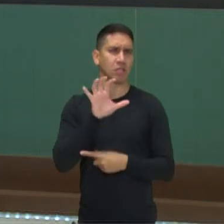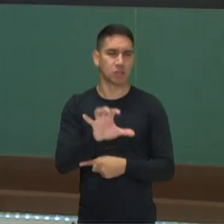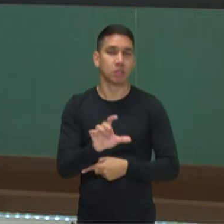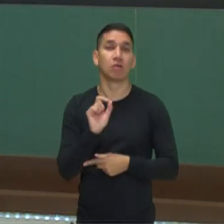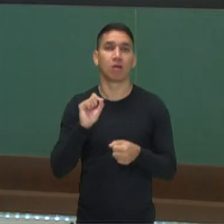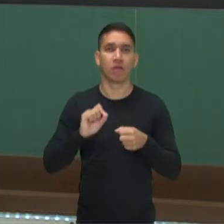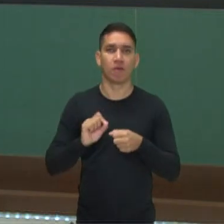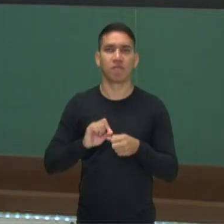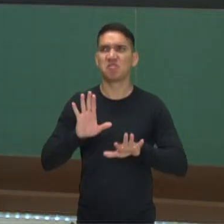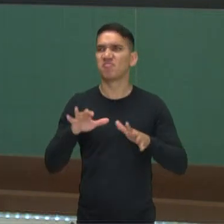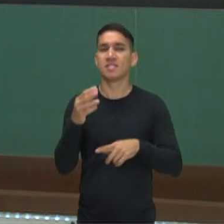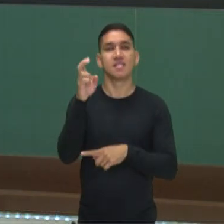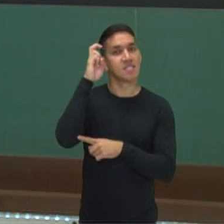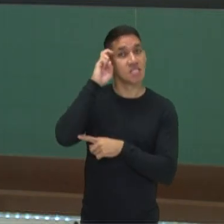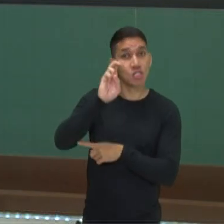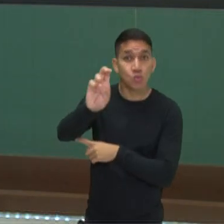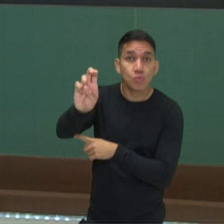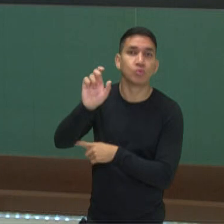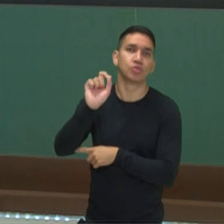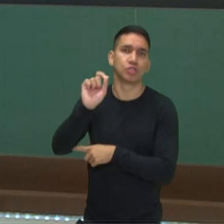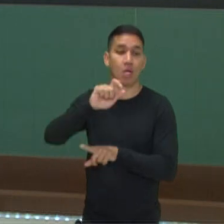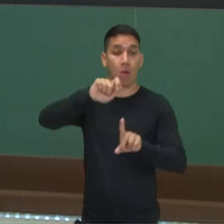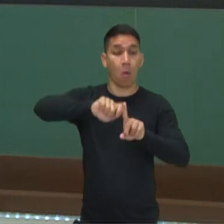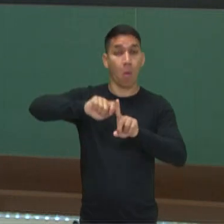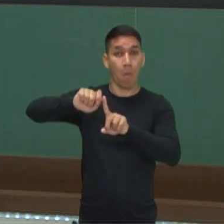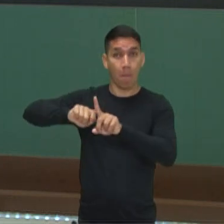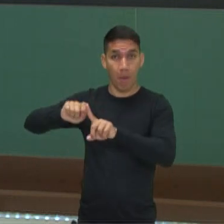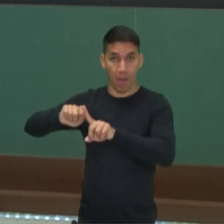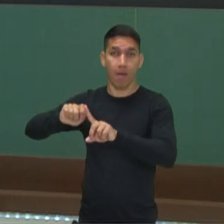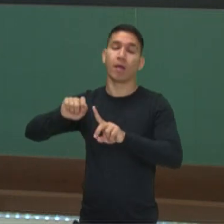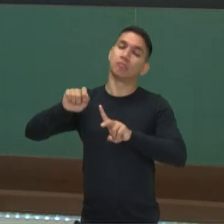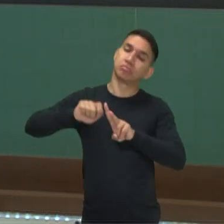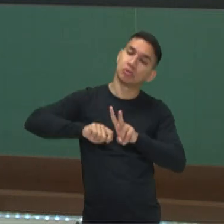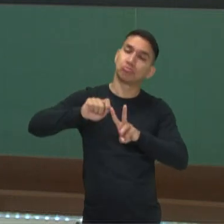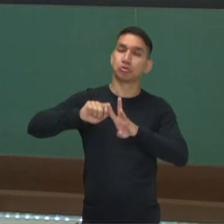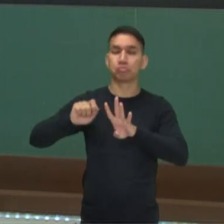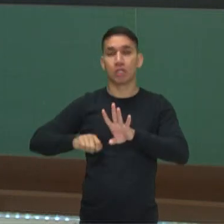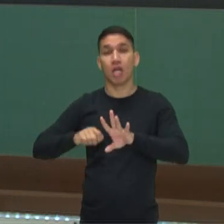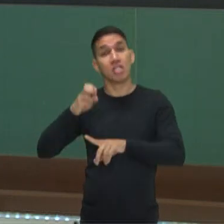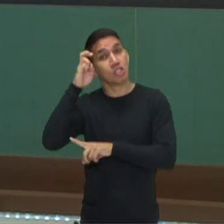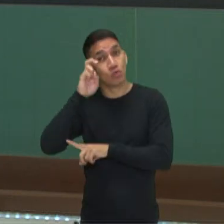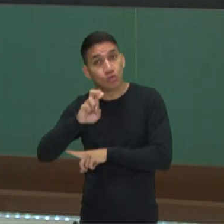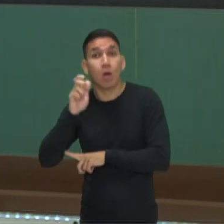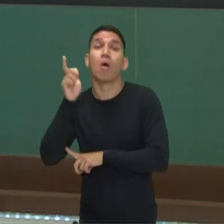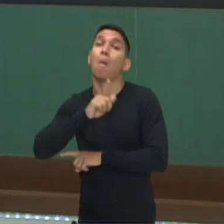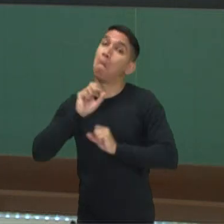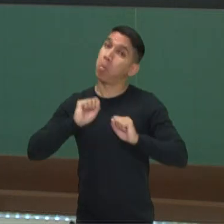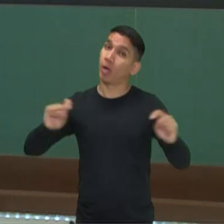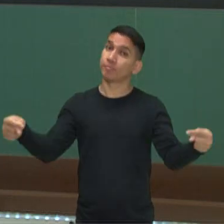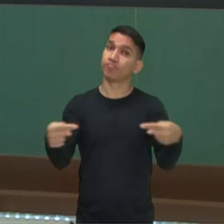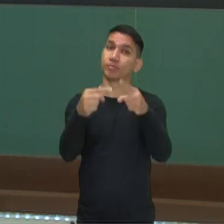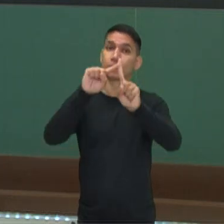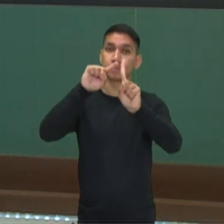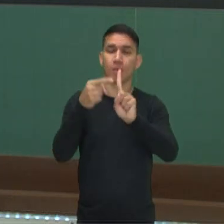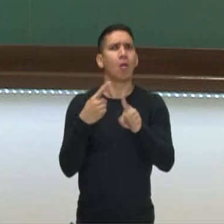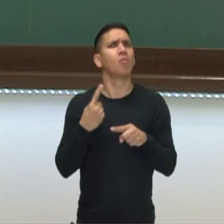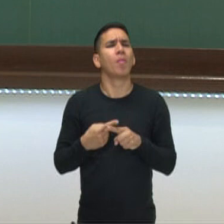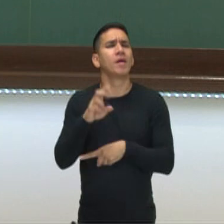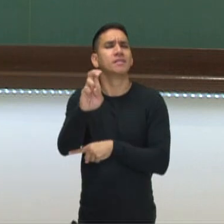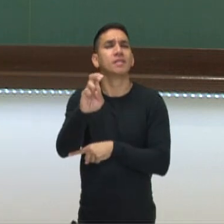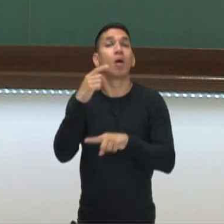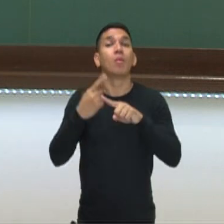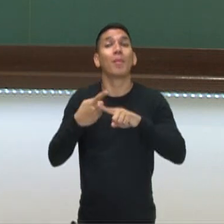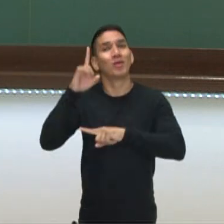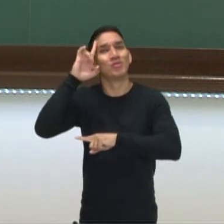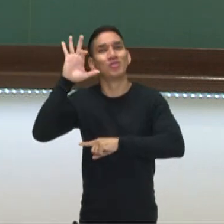ali 5 dias no mês que ela tem chances de engravidar. Por que são 5? Porque no dia que ela ovula